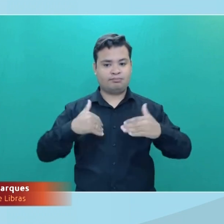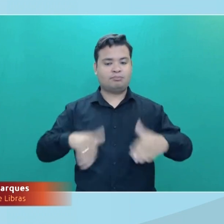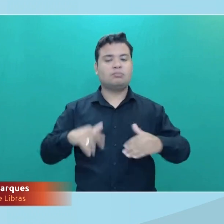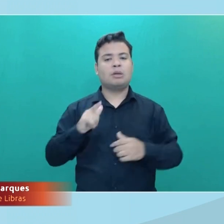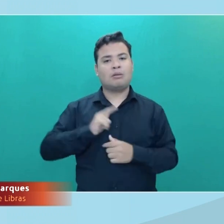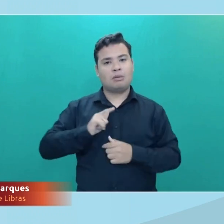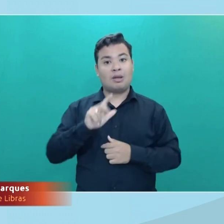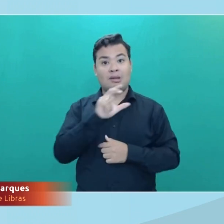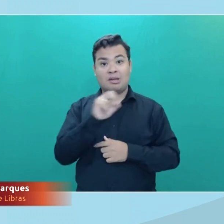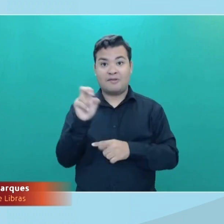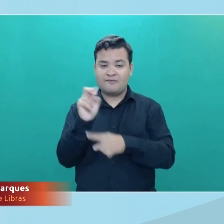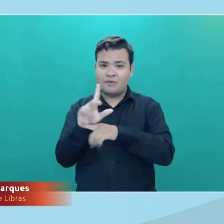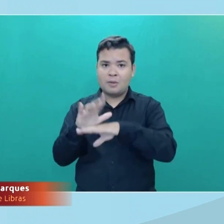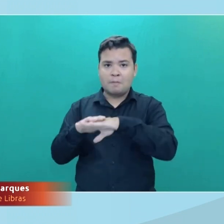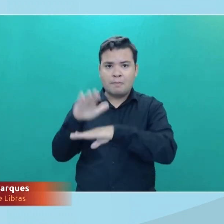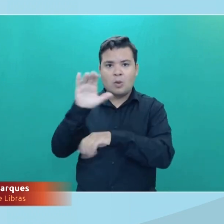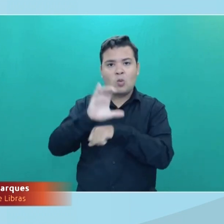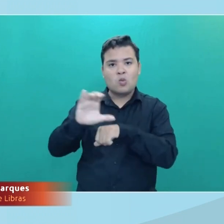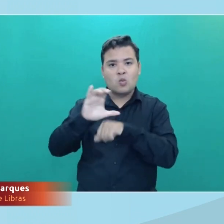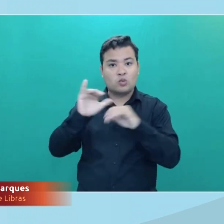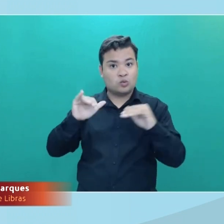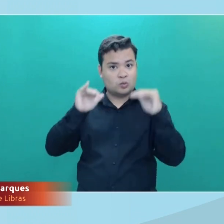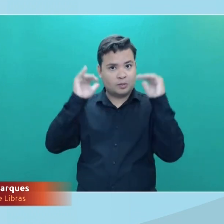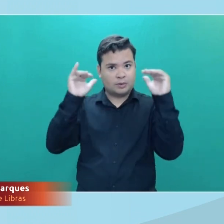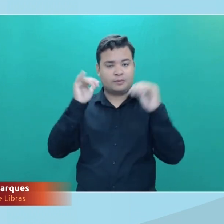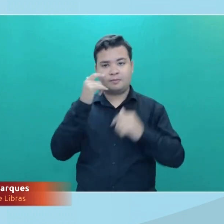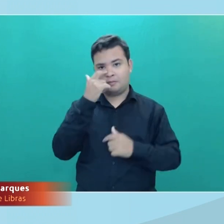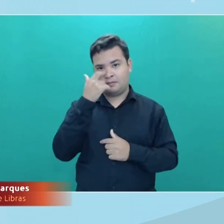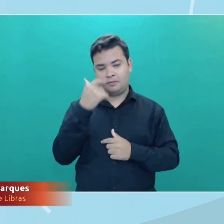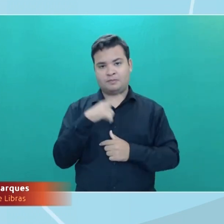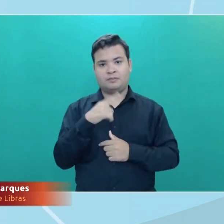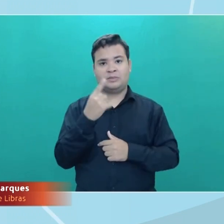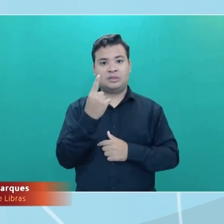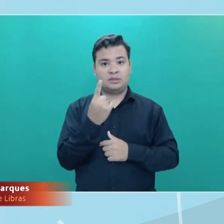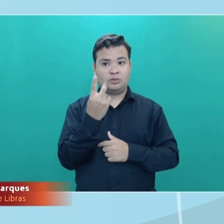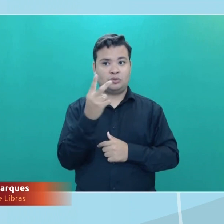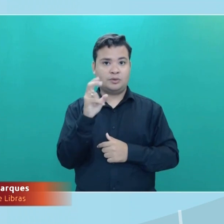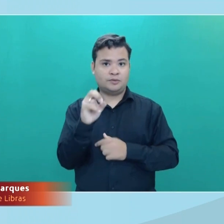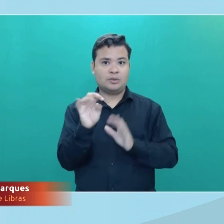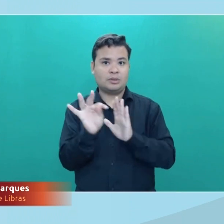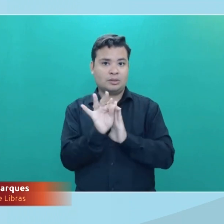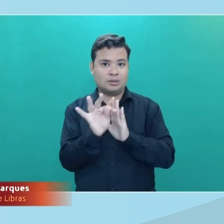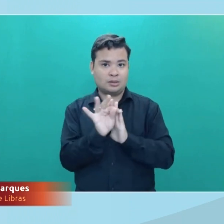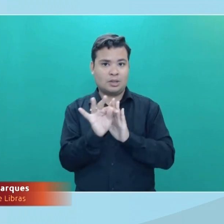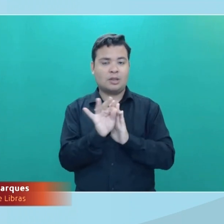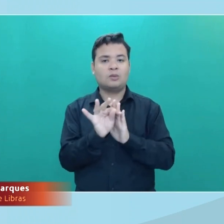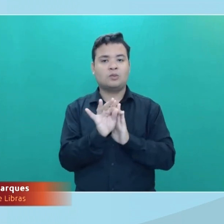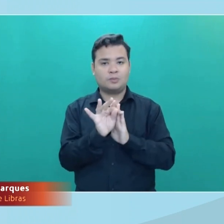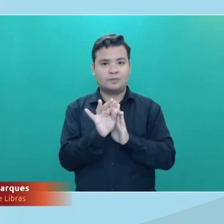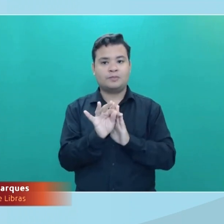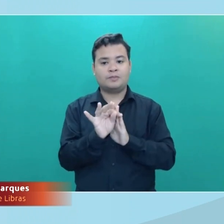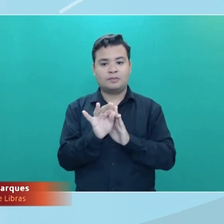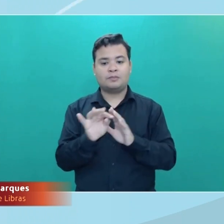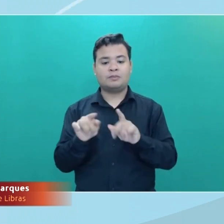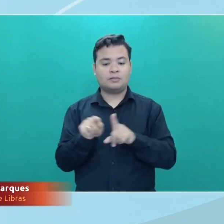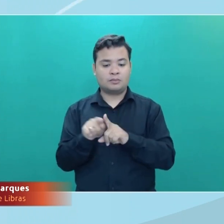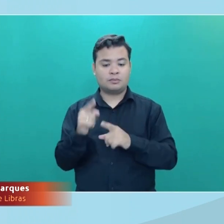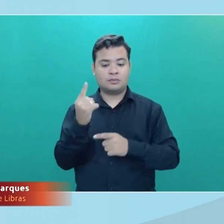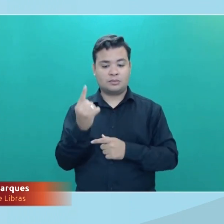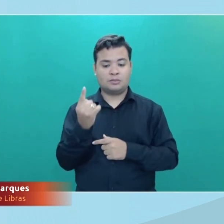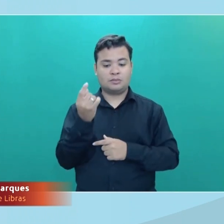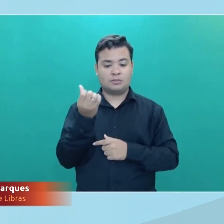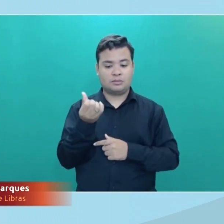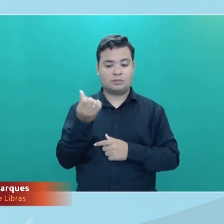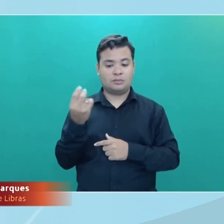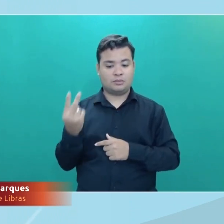500 vagas para cursos superiores, 120 para técnicos subsequentes e 162